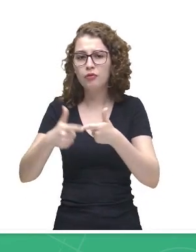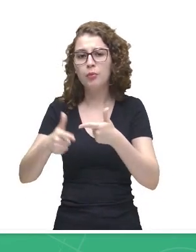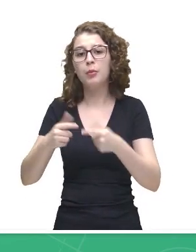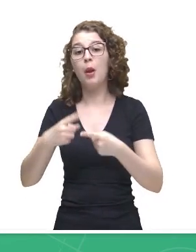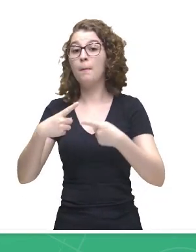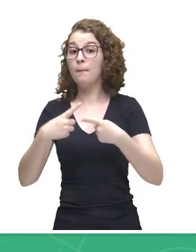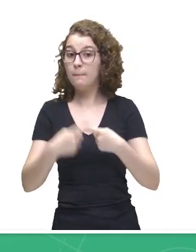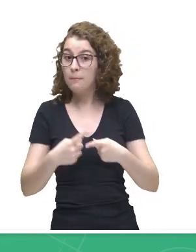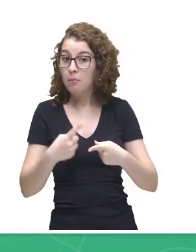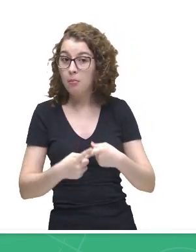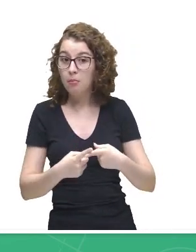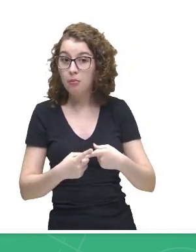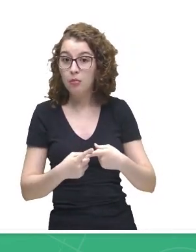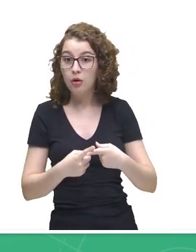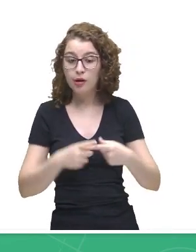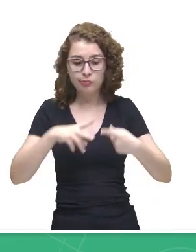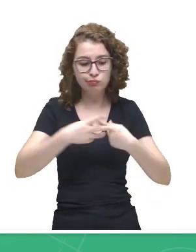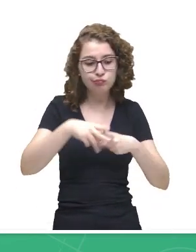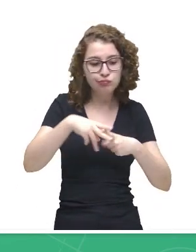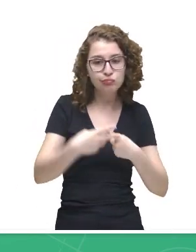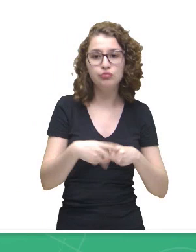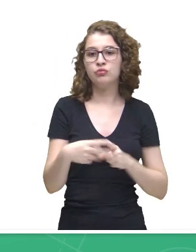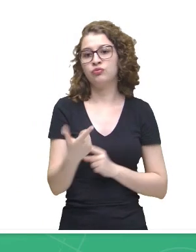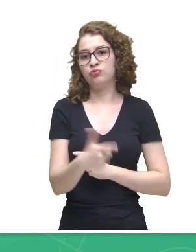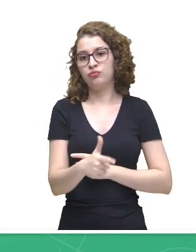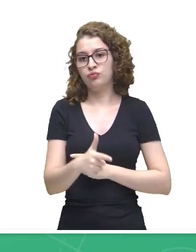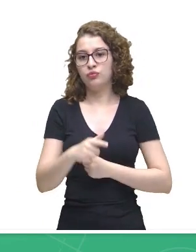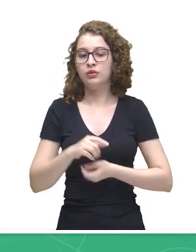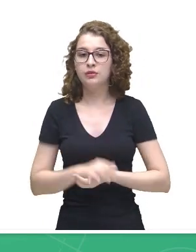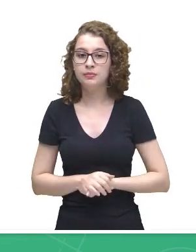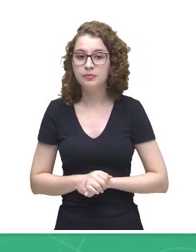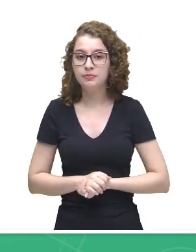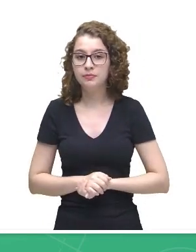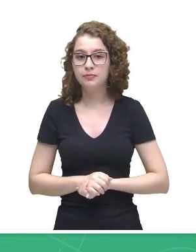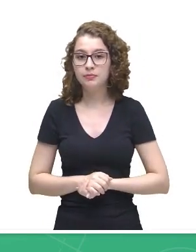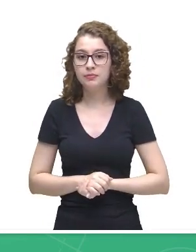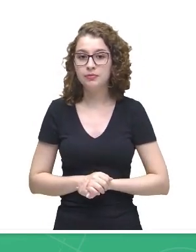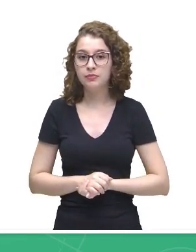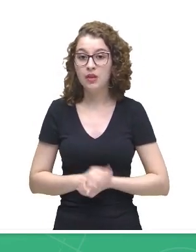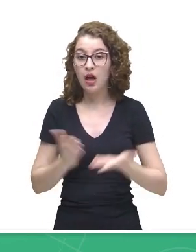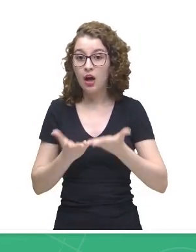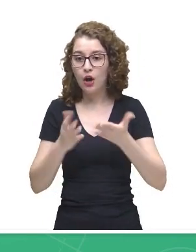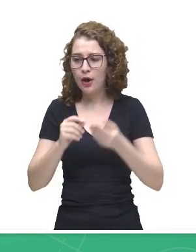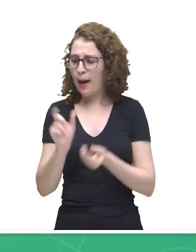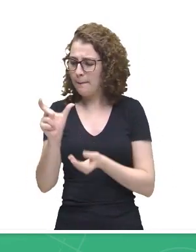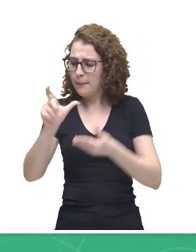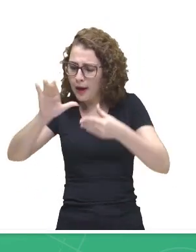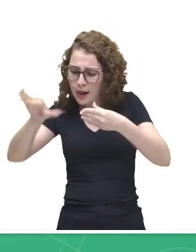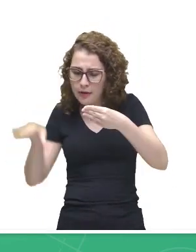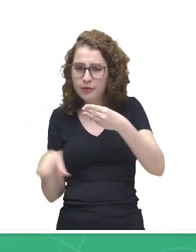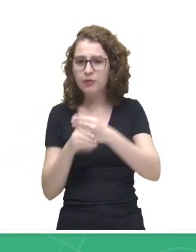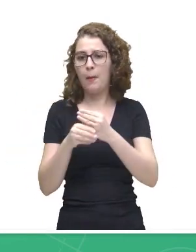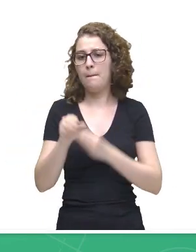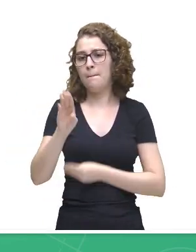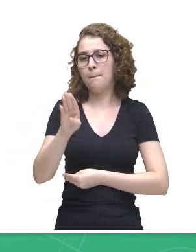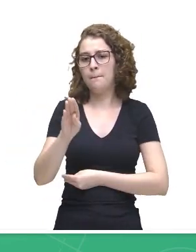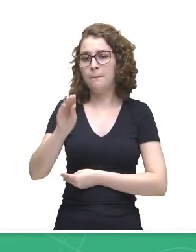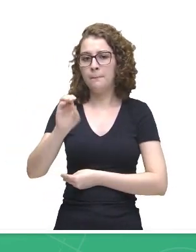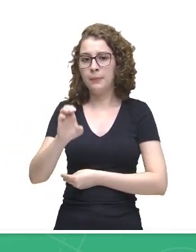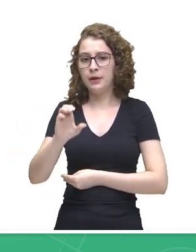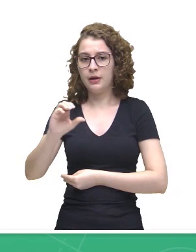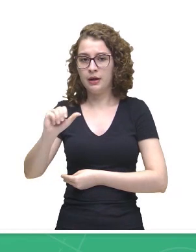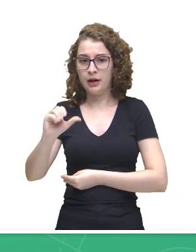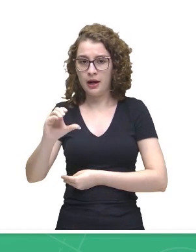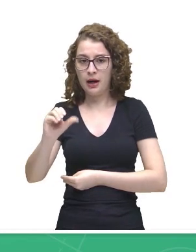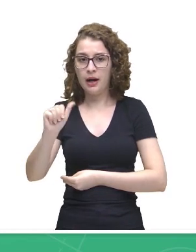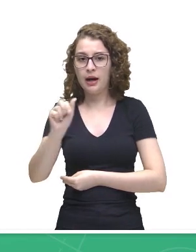aqui a minha oração porque eu fiz uma ligação com uma palavra que foi a palavra because e a oração ficou assim. O meu